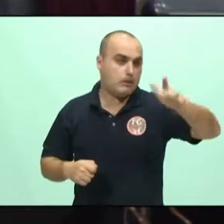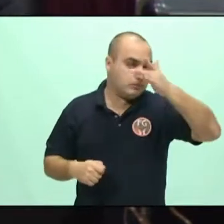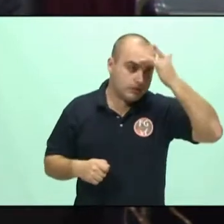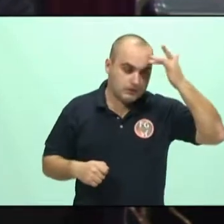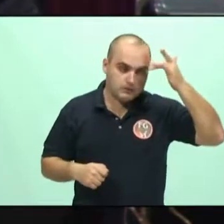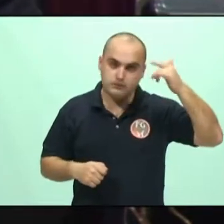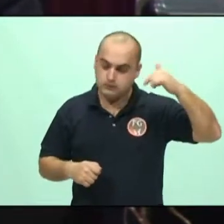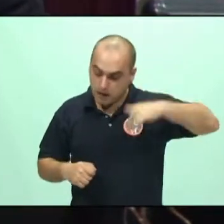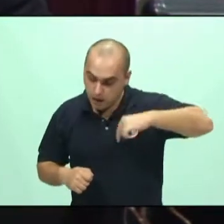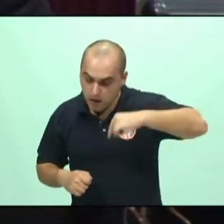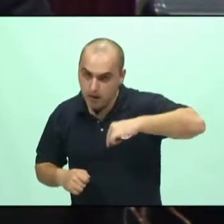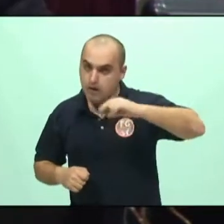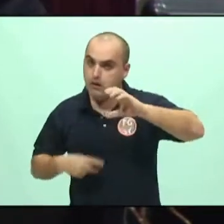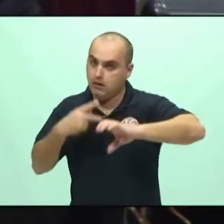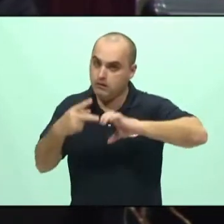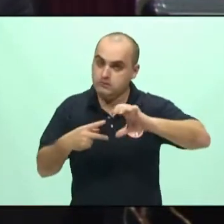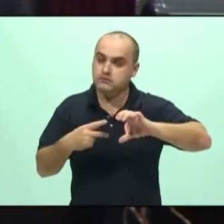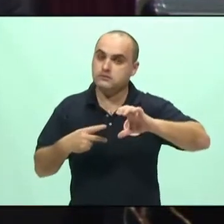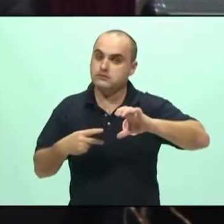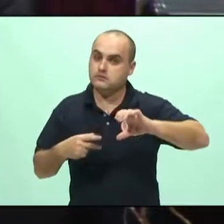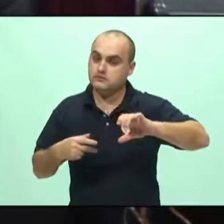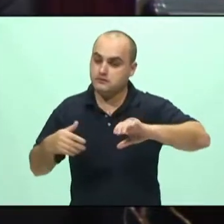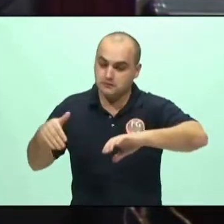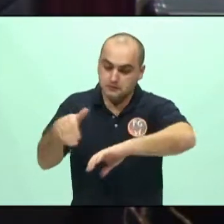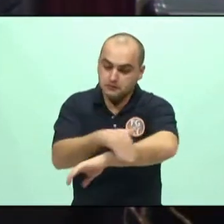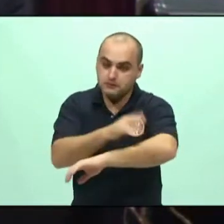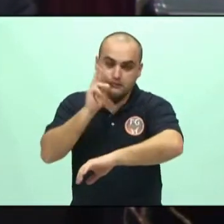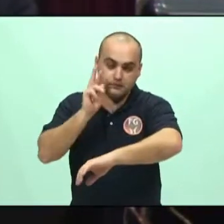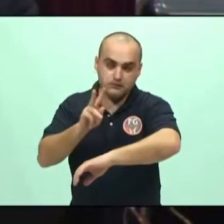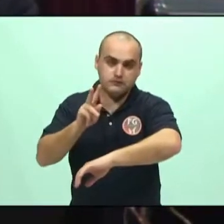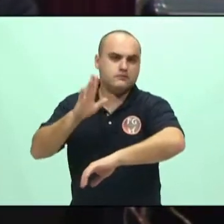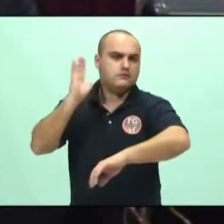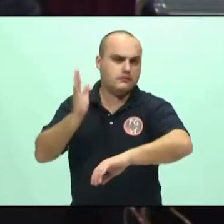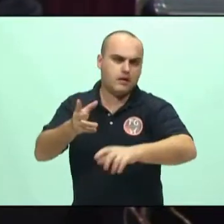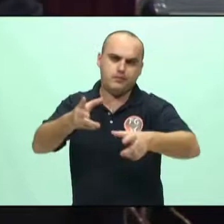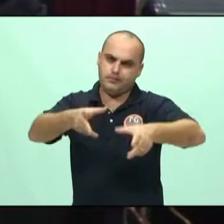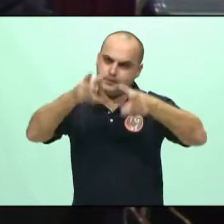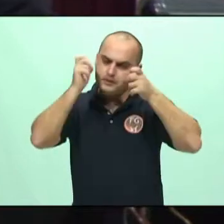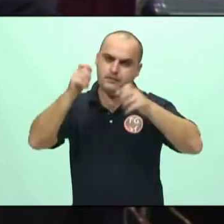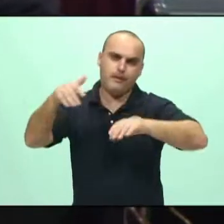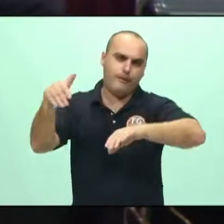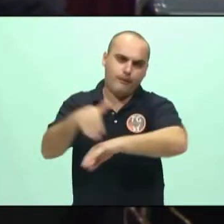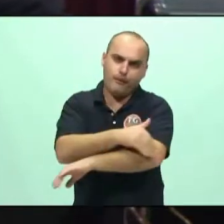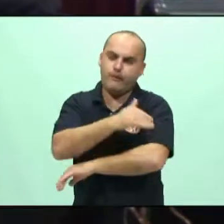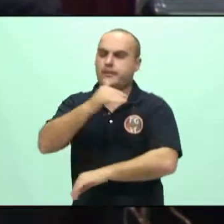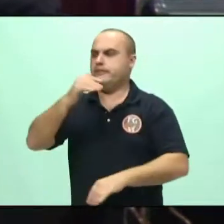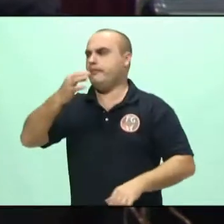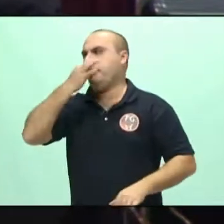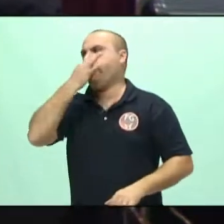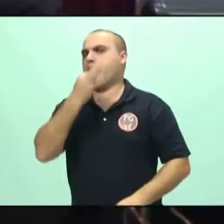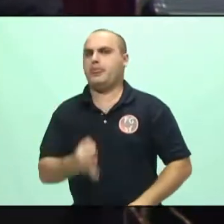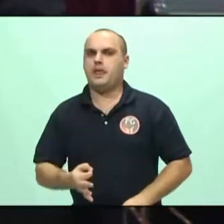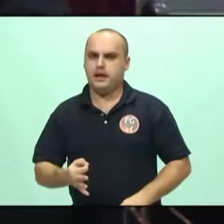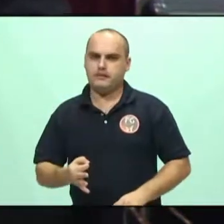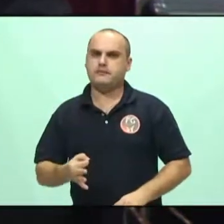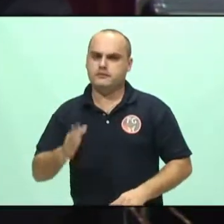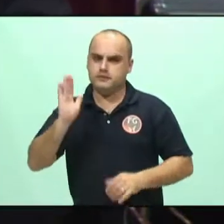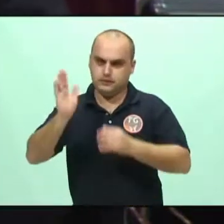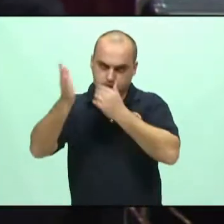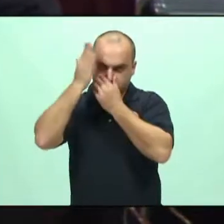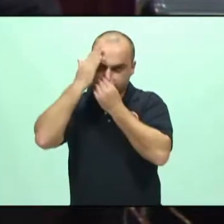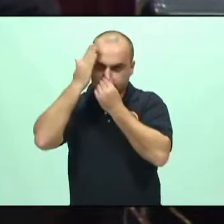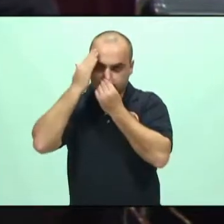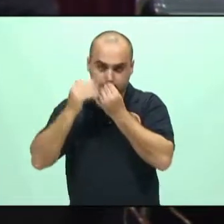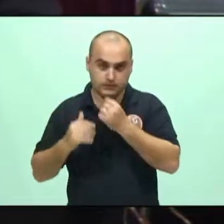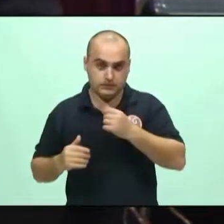nós mesmos ao transitar por aquelas vias nós conseguimos perceber que as ruas estão péssimas a rua que tinha